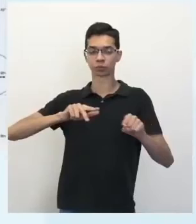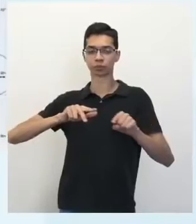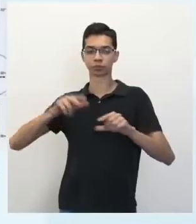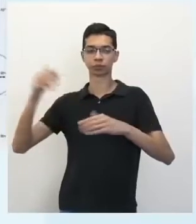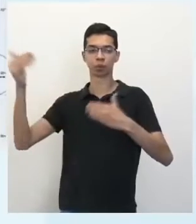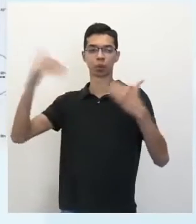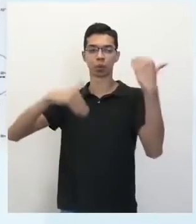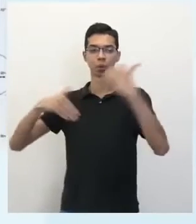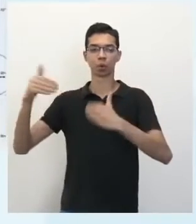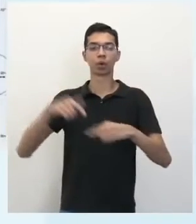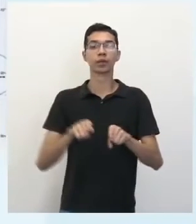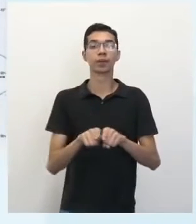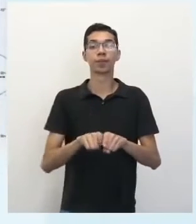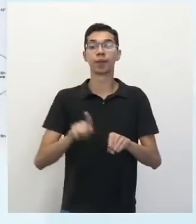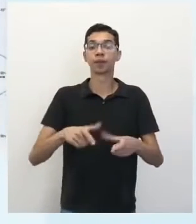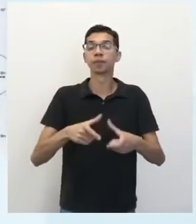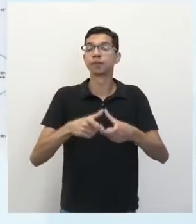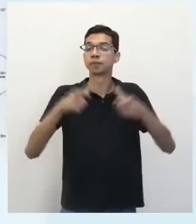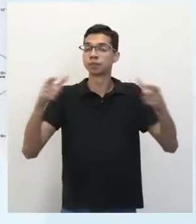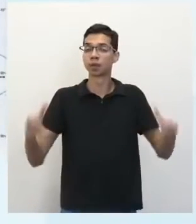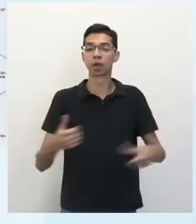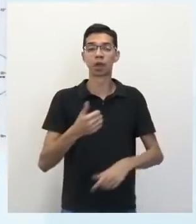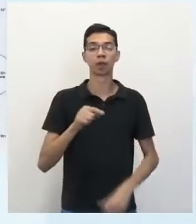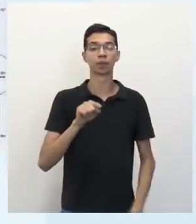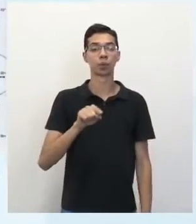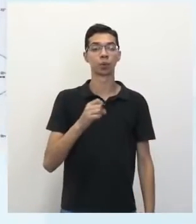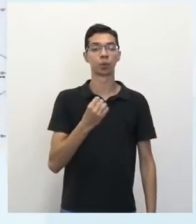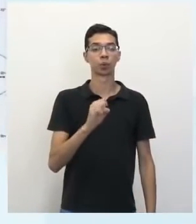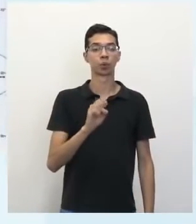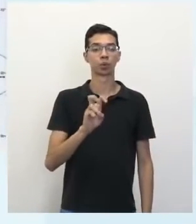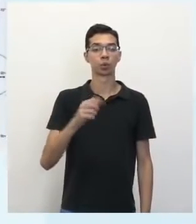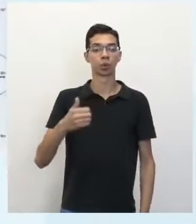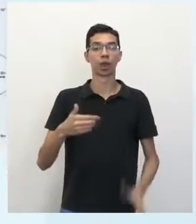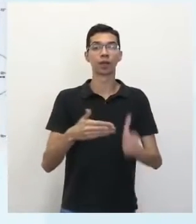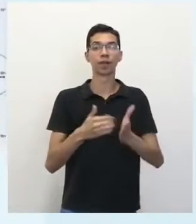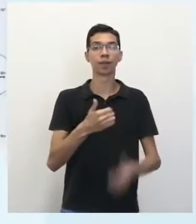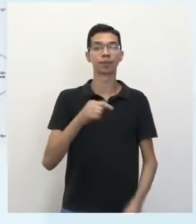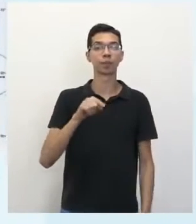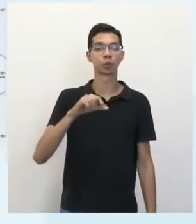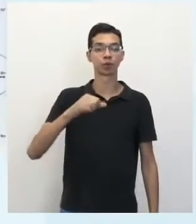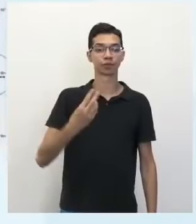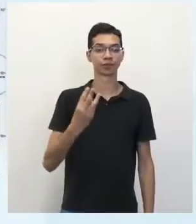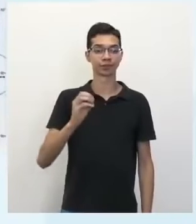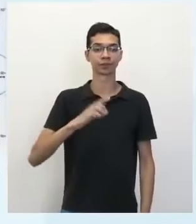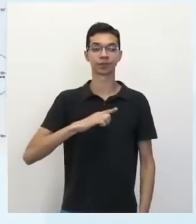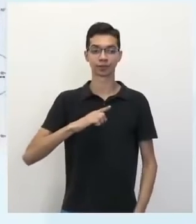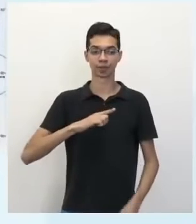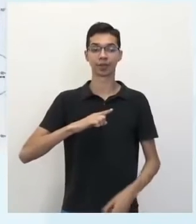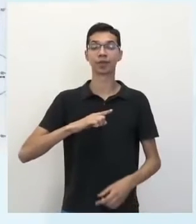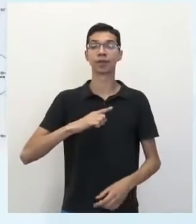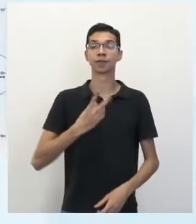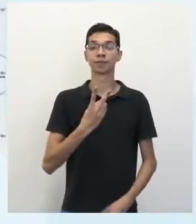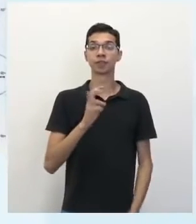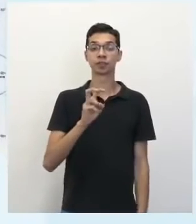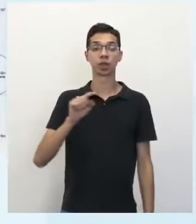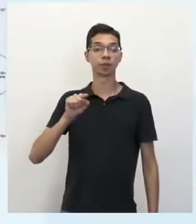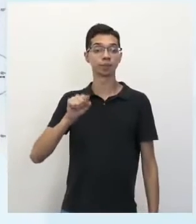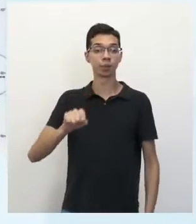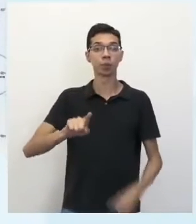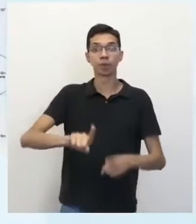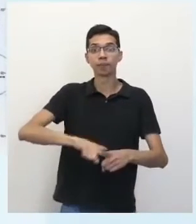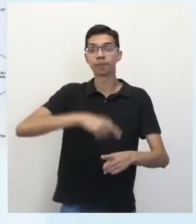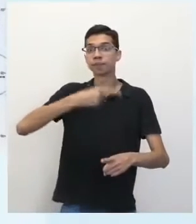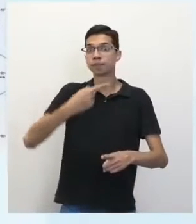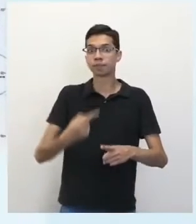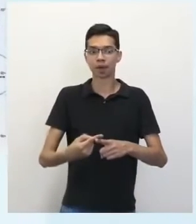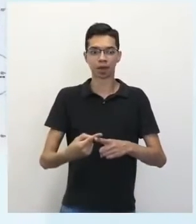1851 a 1930, que anualmente entrou aí mais de 25 mil portugueses,